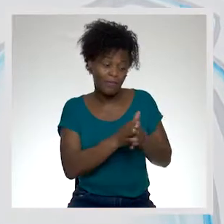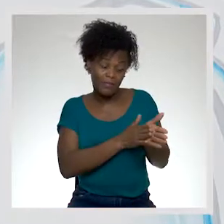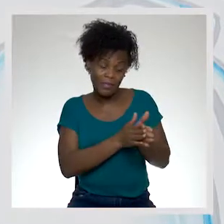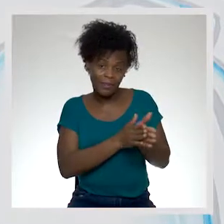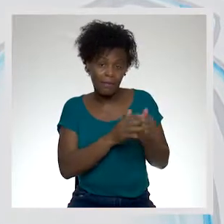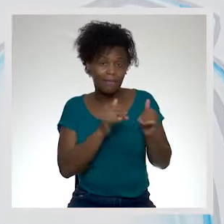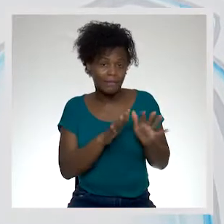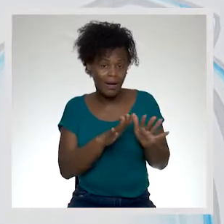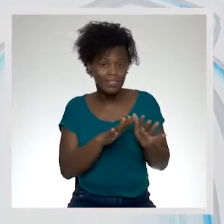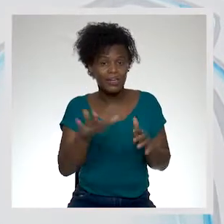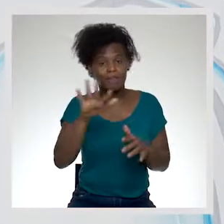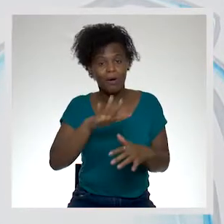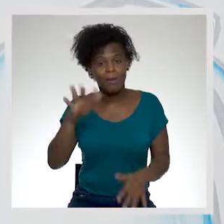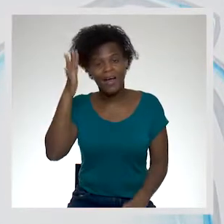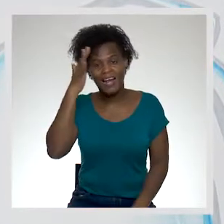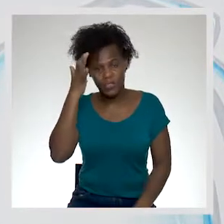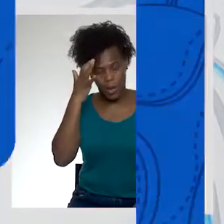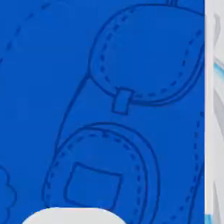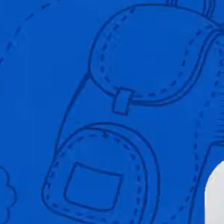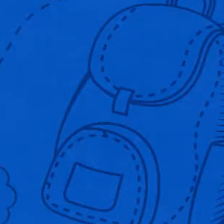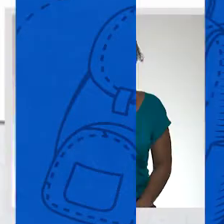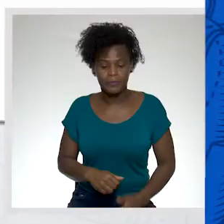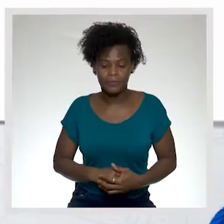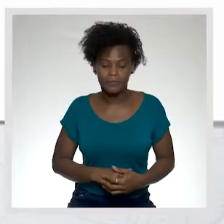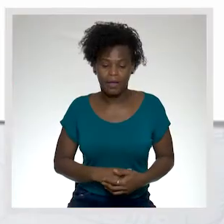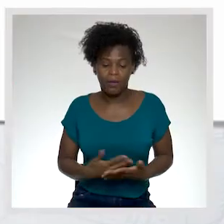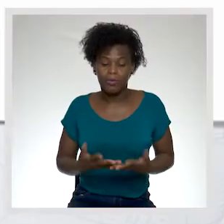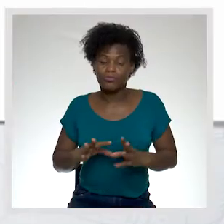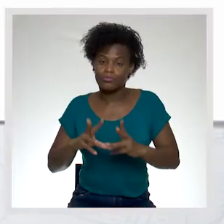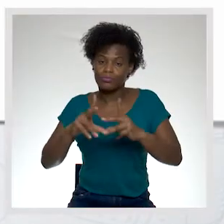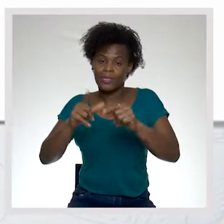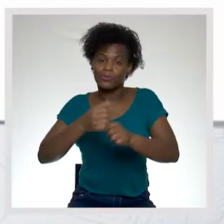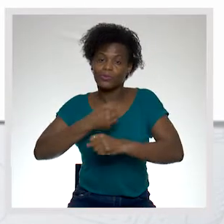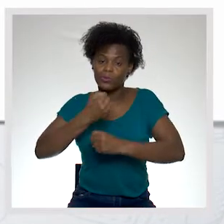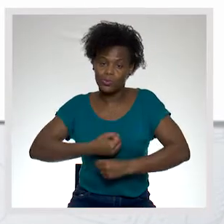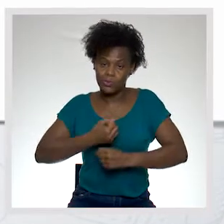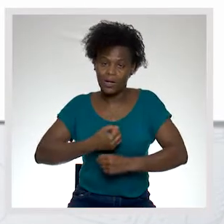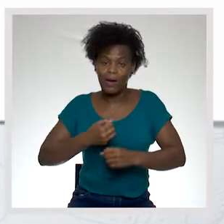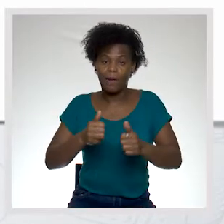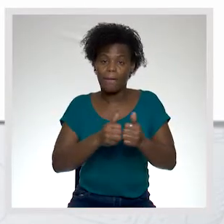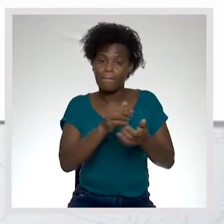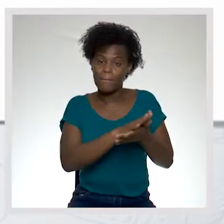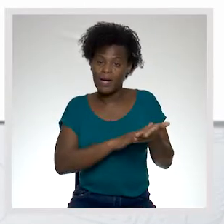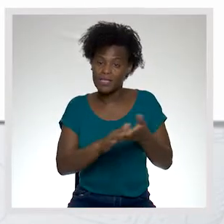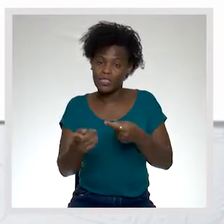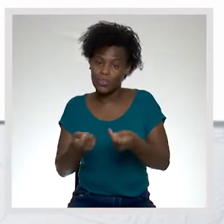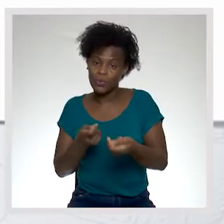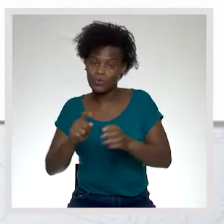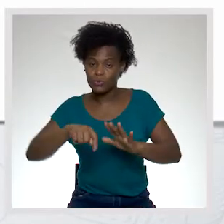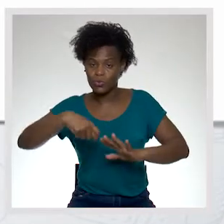aproveitados, mas de uma forma racional. O desenvolvimento sustentável, com base numa gestão de